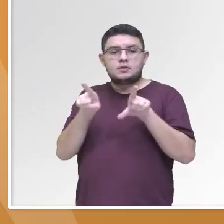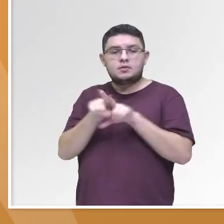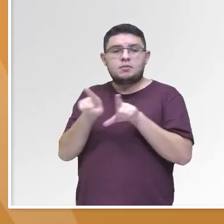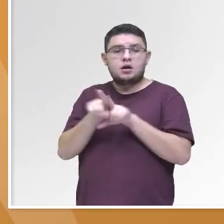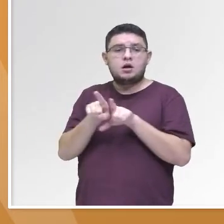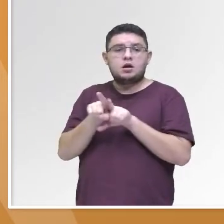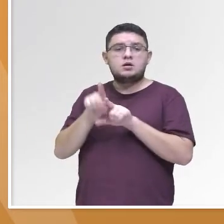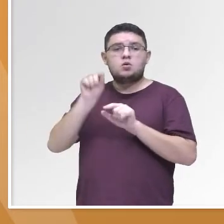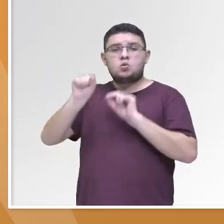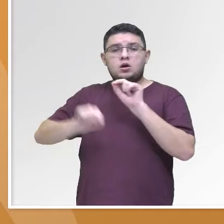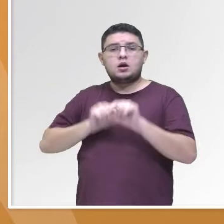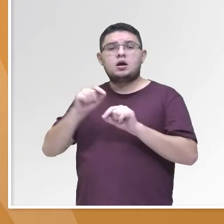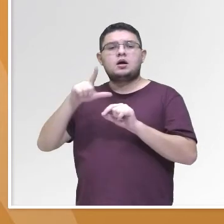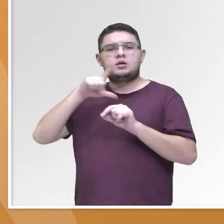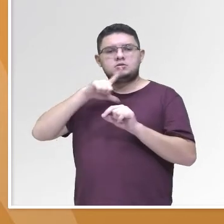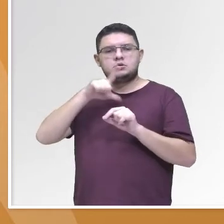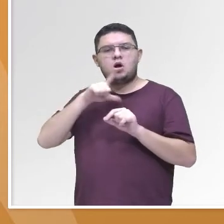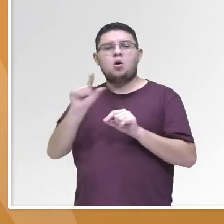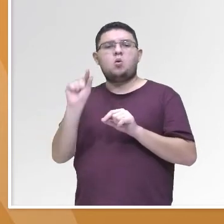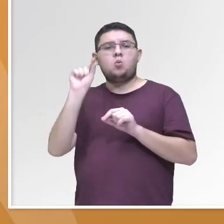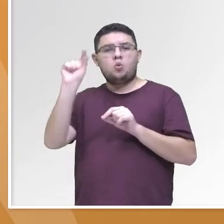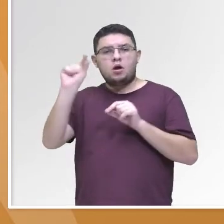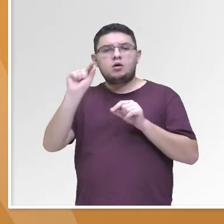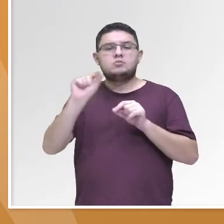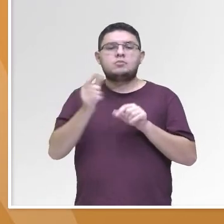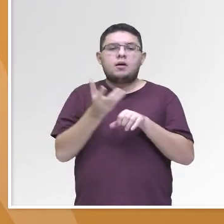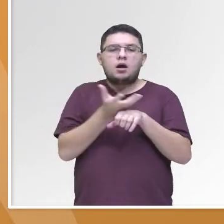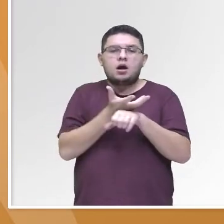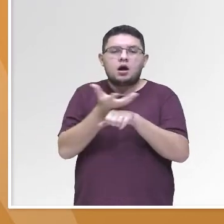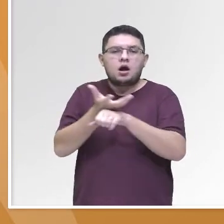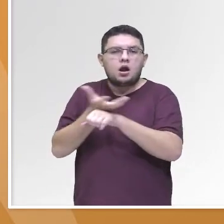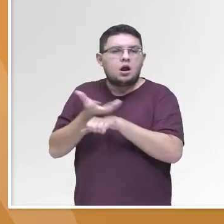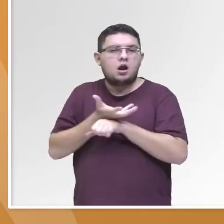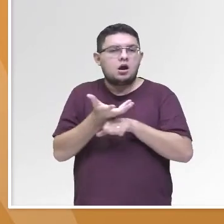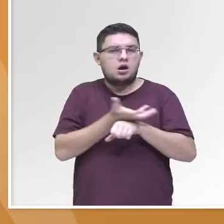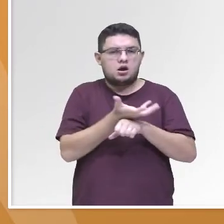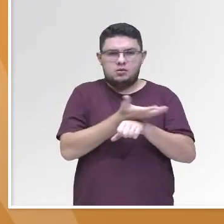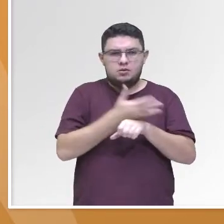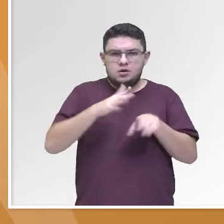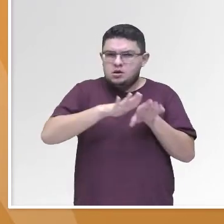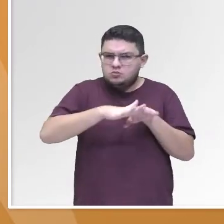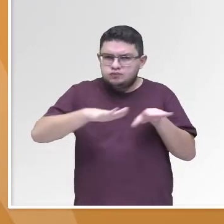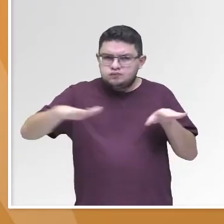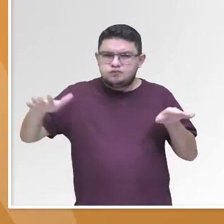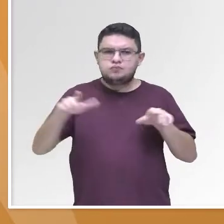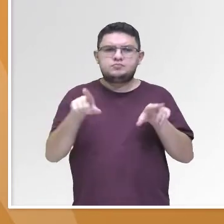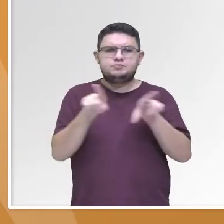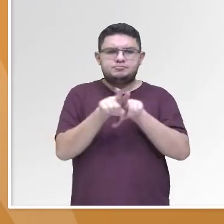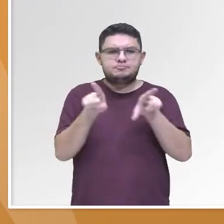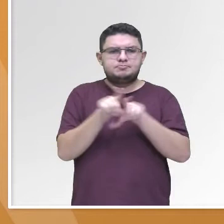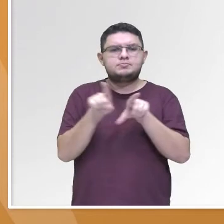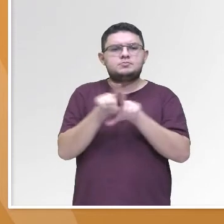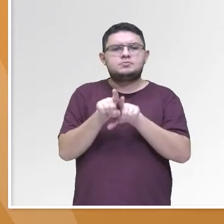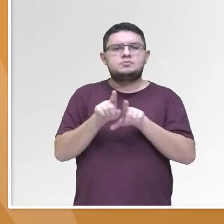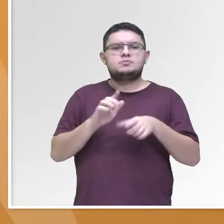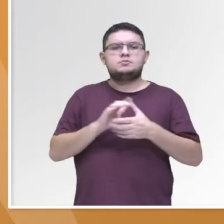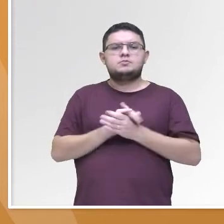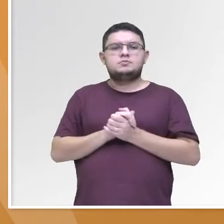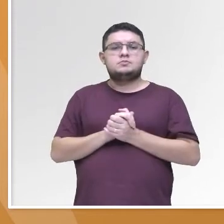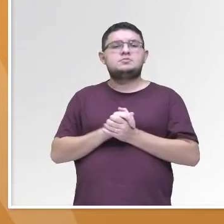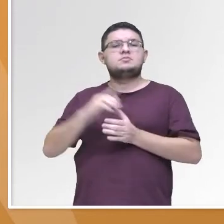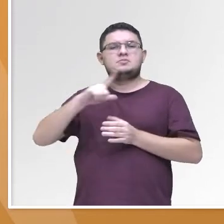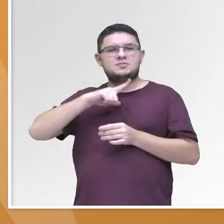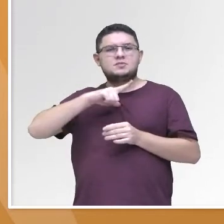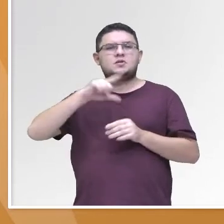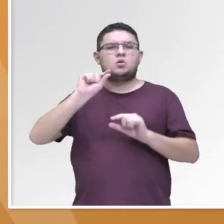importantes características, né, a cobertura diária do resíduo que é feito também nesse aterro controlado. Aí